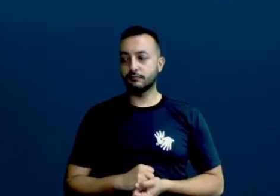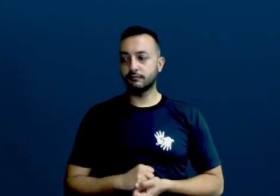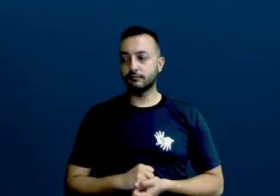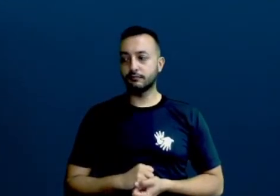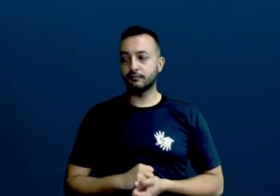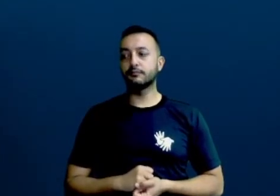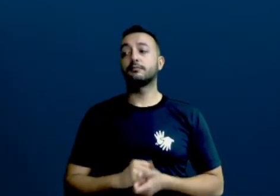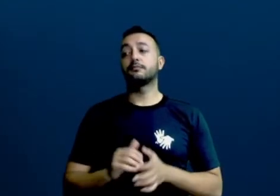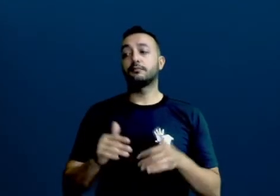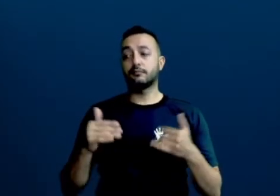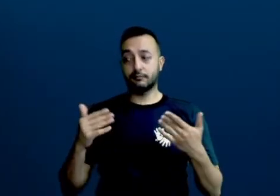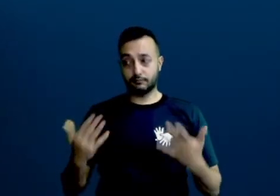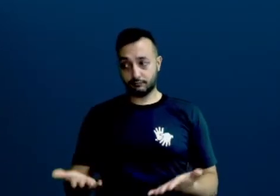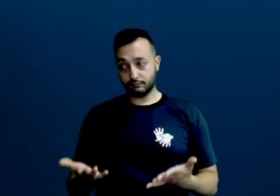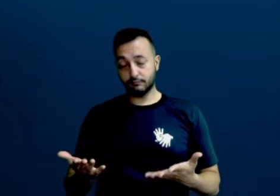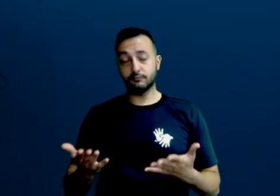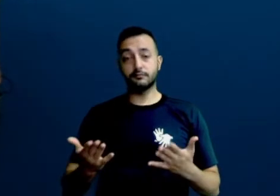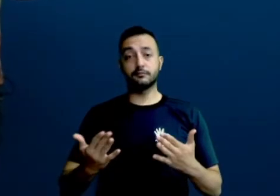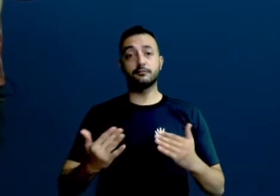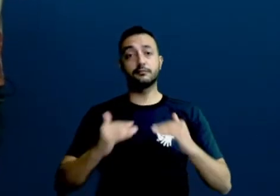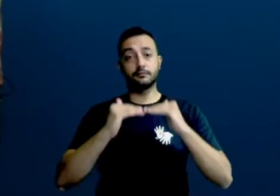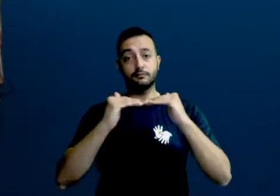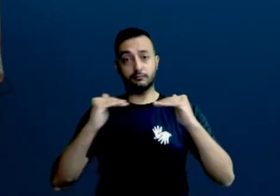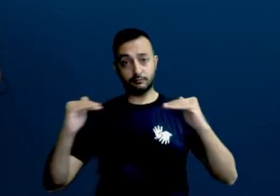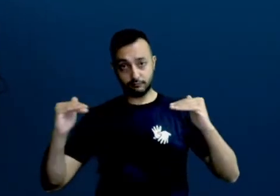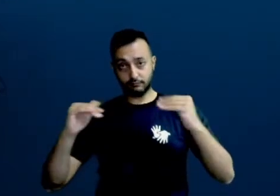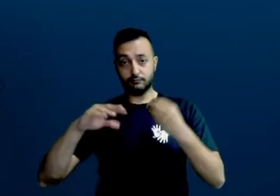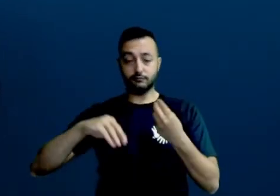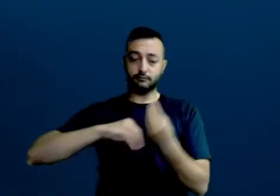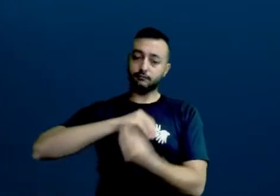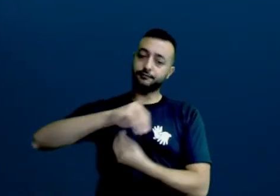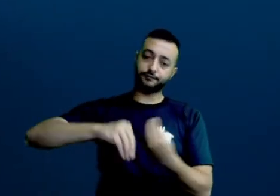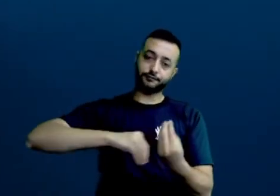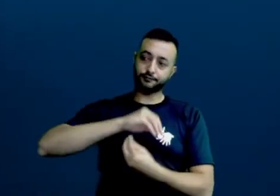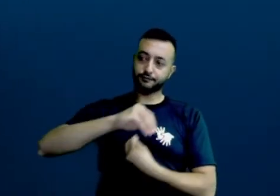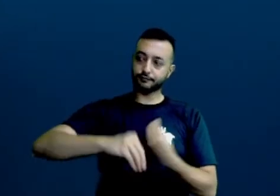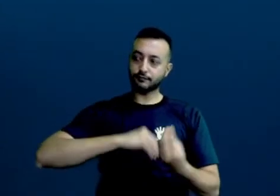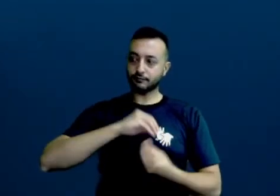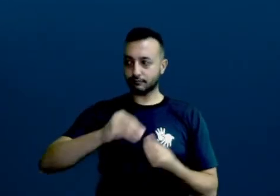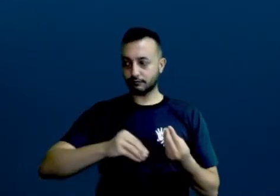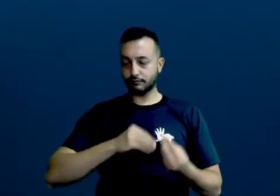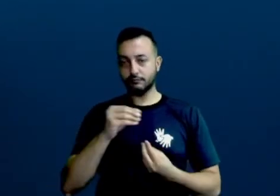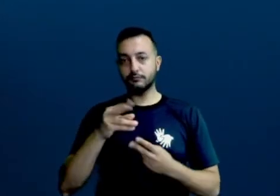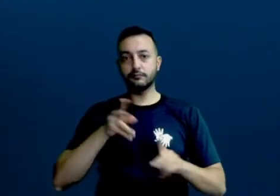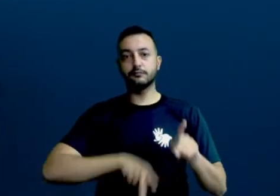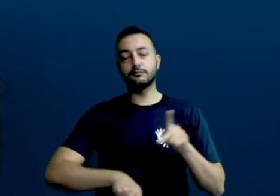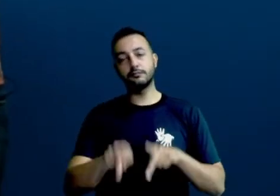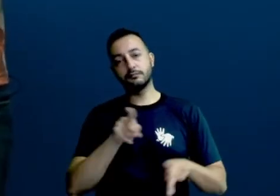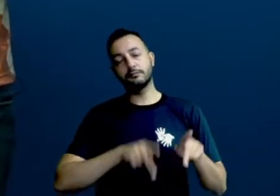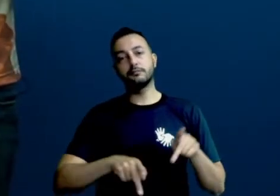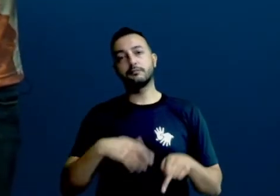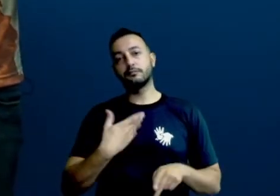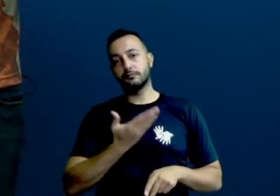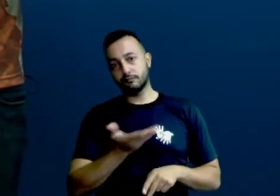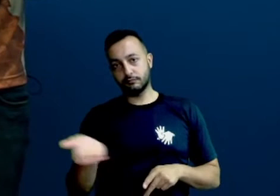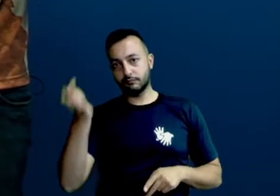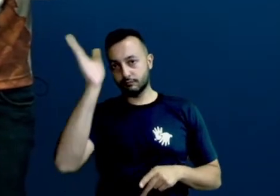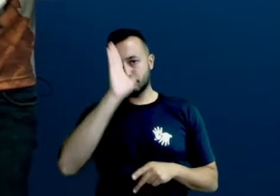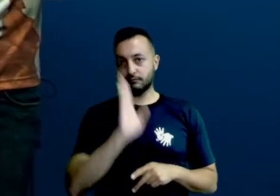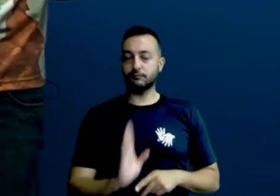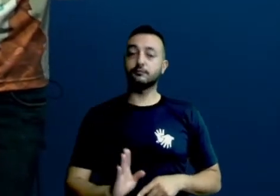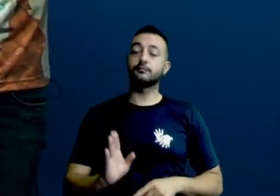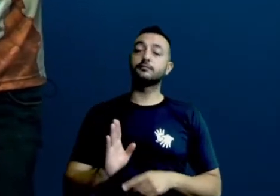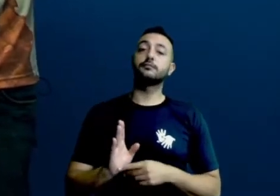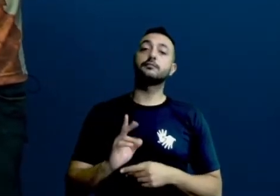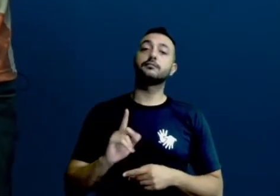e é a partir desse padrão de miscigenação Tá certo que o nosso povo o povo brasileiro